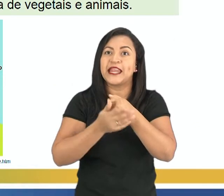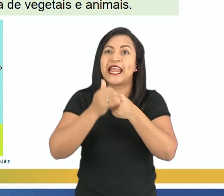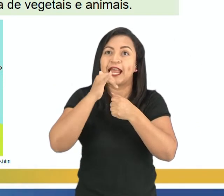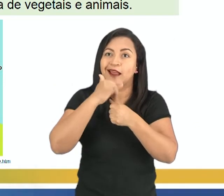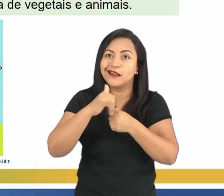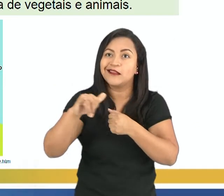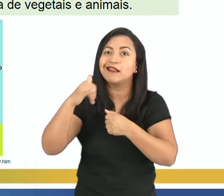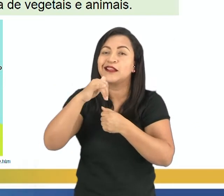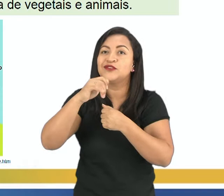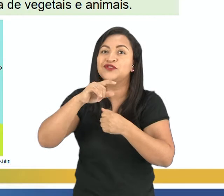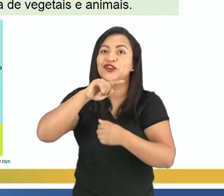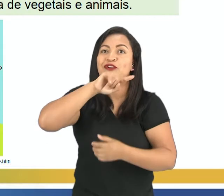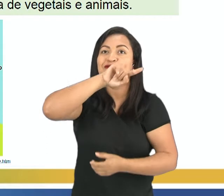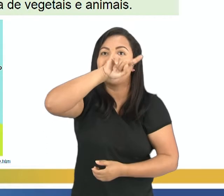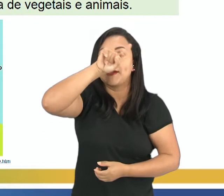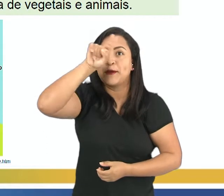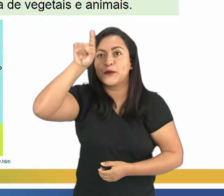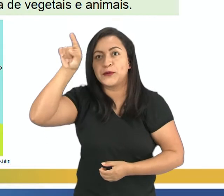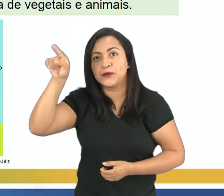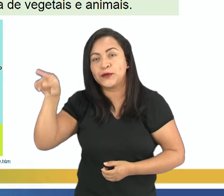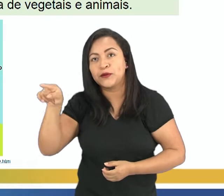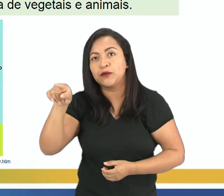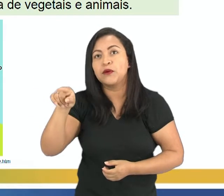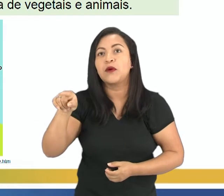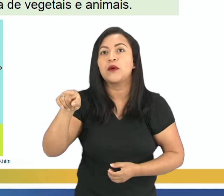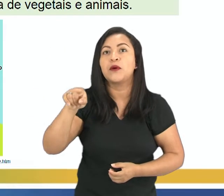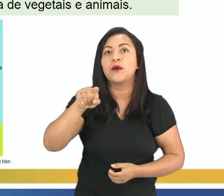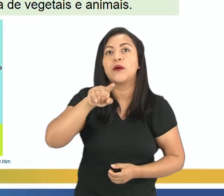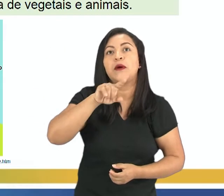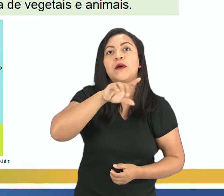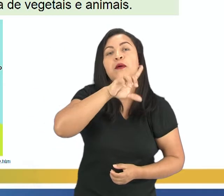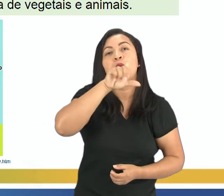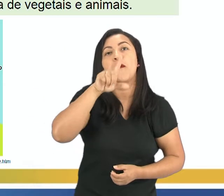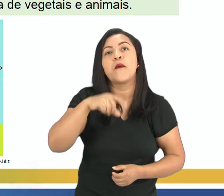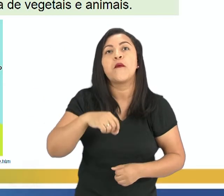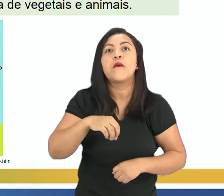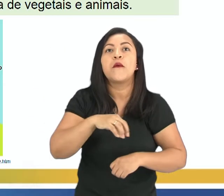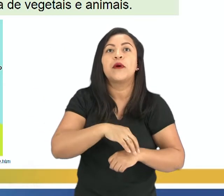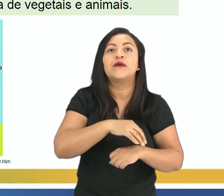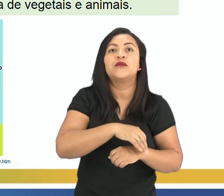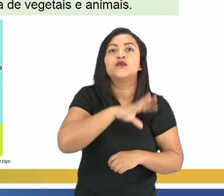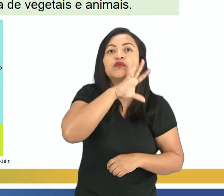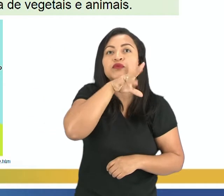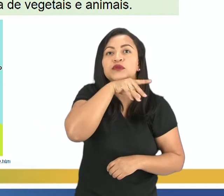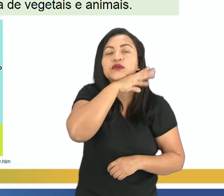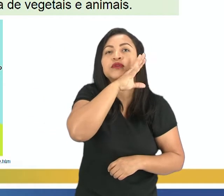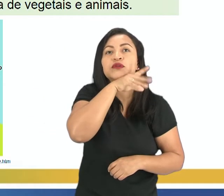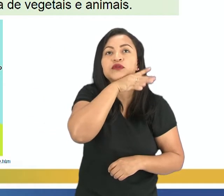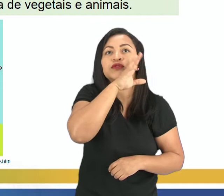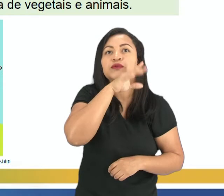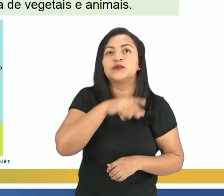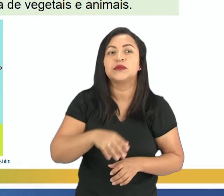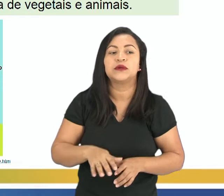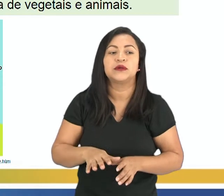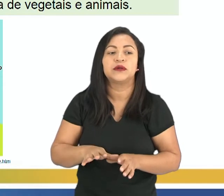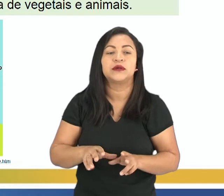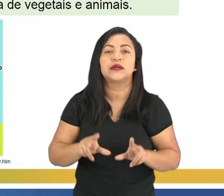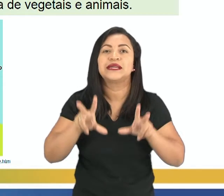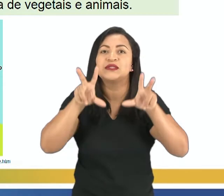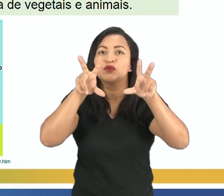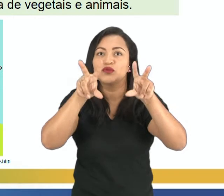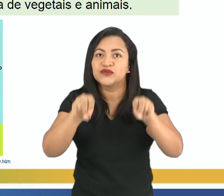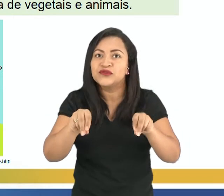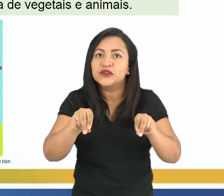glicose vai sendo passada no caso ali o gafanhoto, o esquilo, o gavião, então tudo isso vai